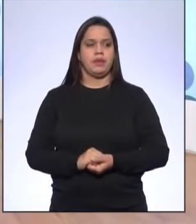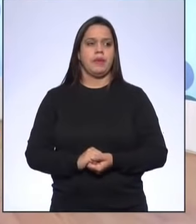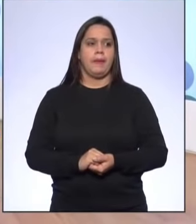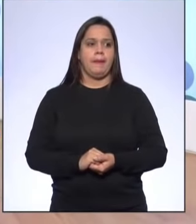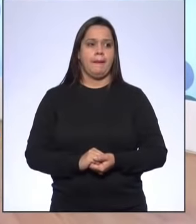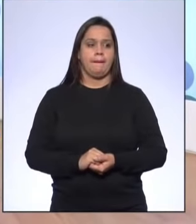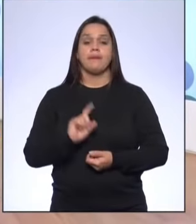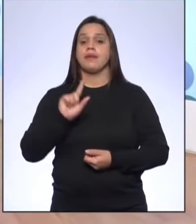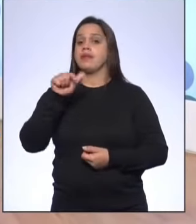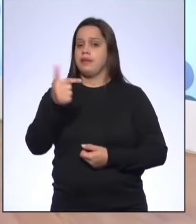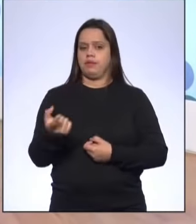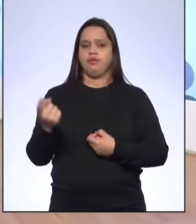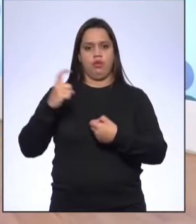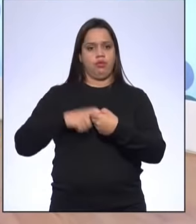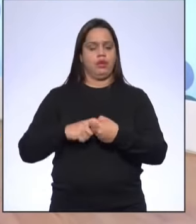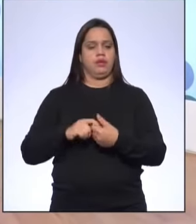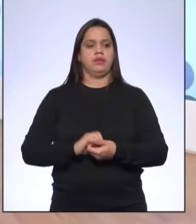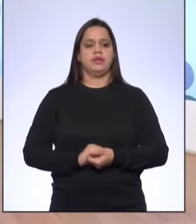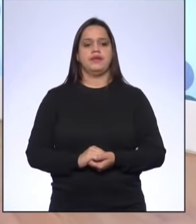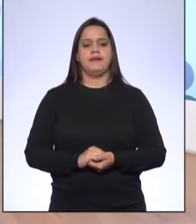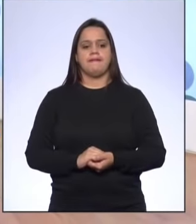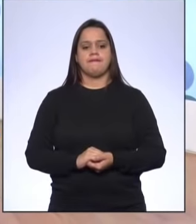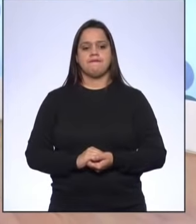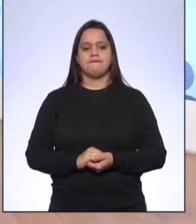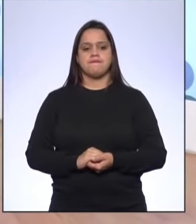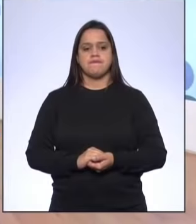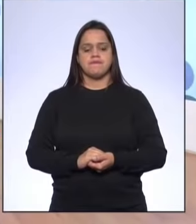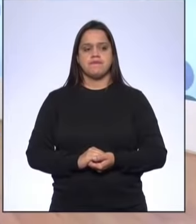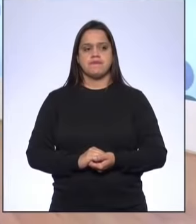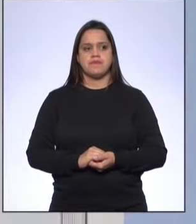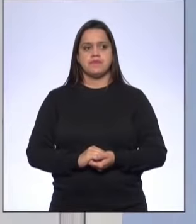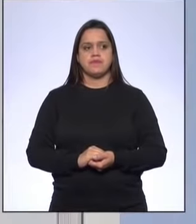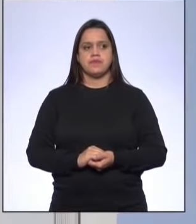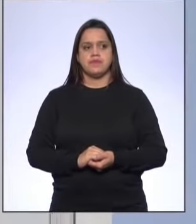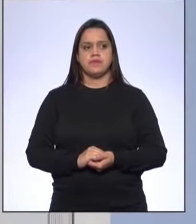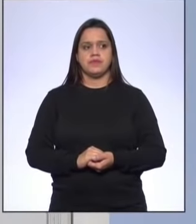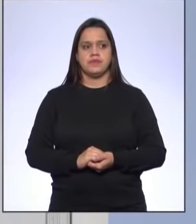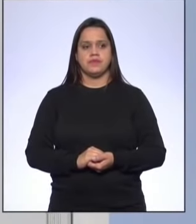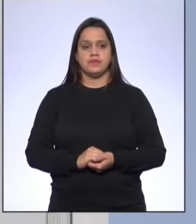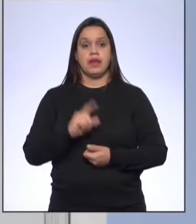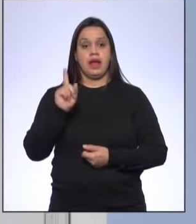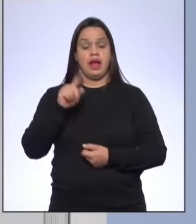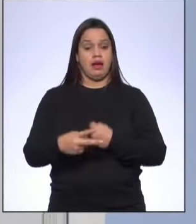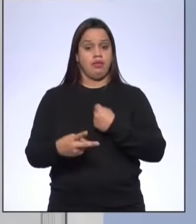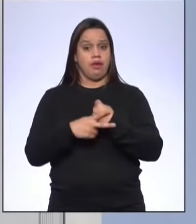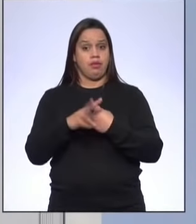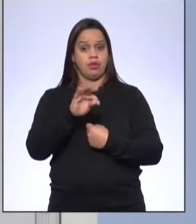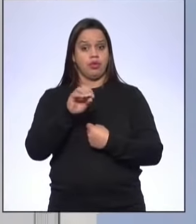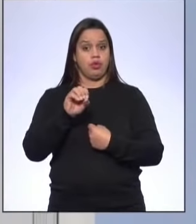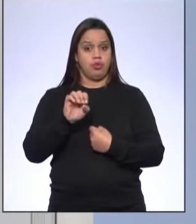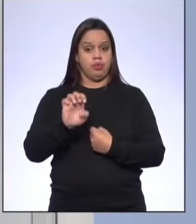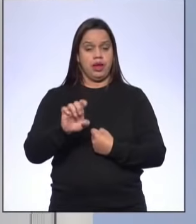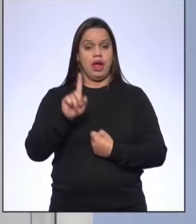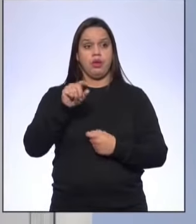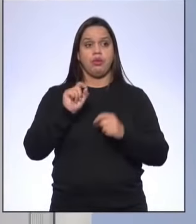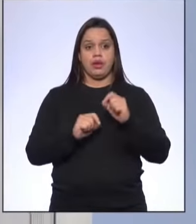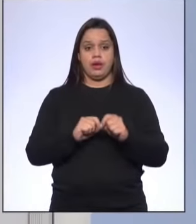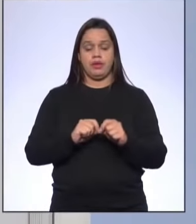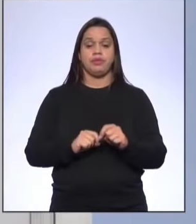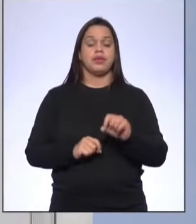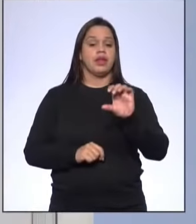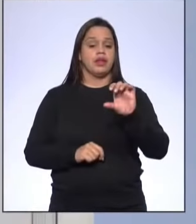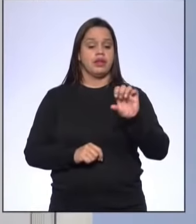e depois nós voltamos aqui então o verbo to be é o verbo ser e estar em alguns alunos